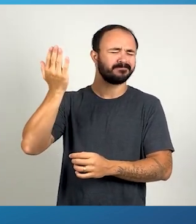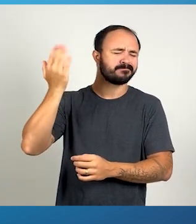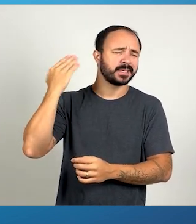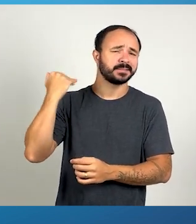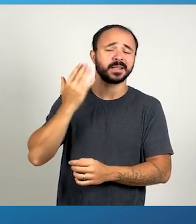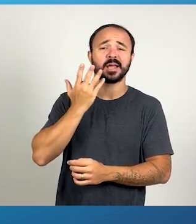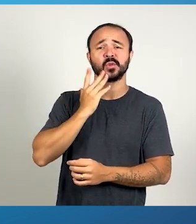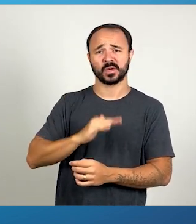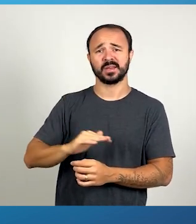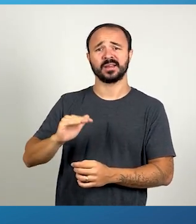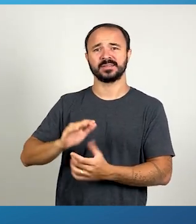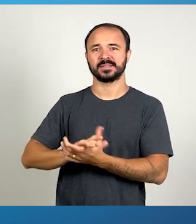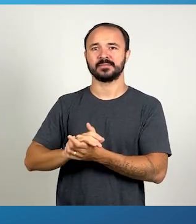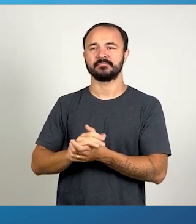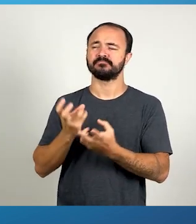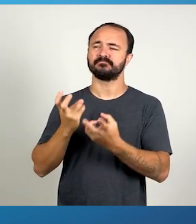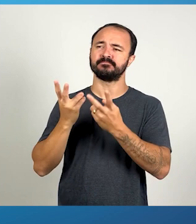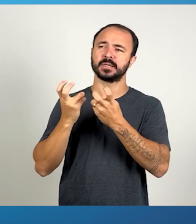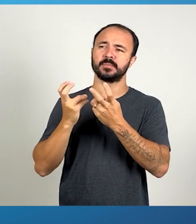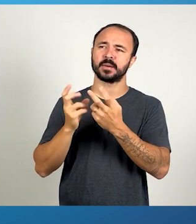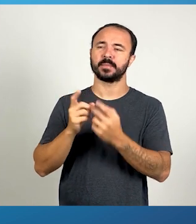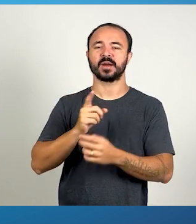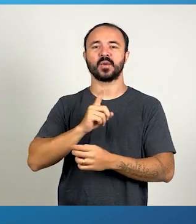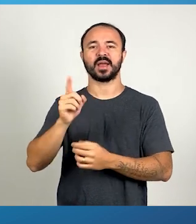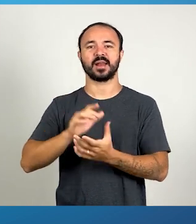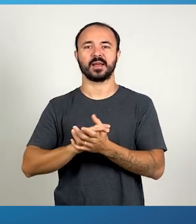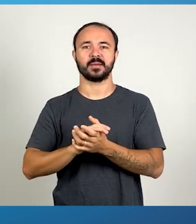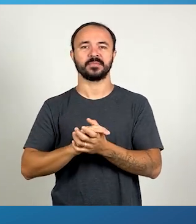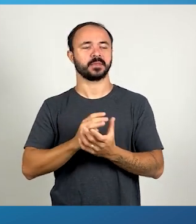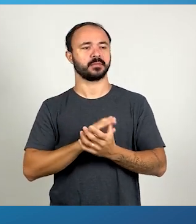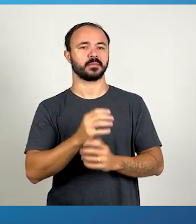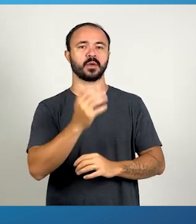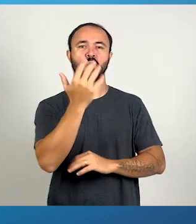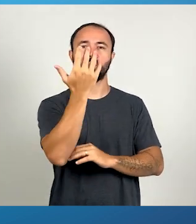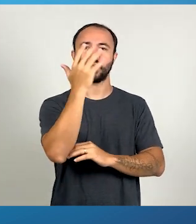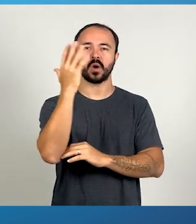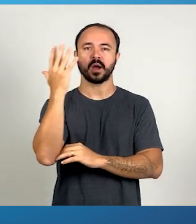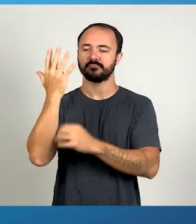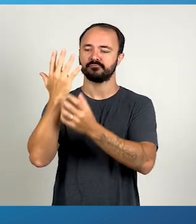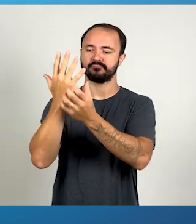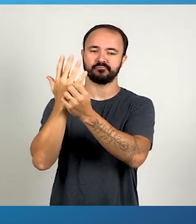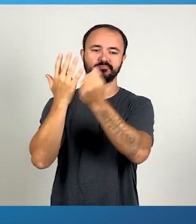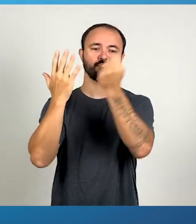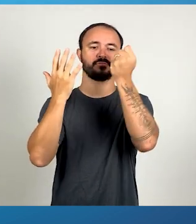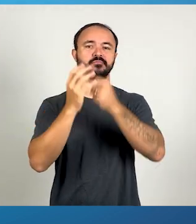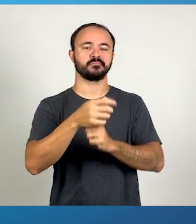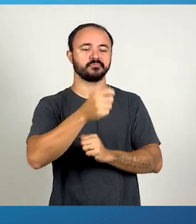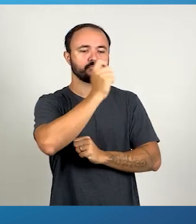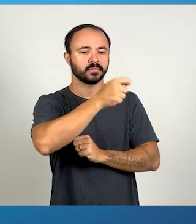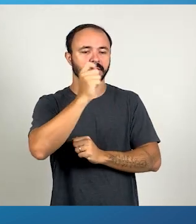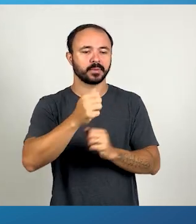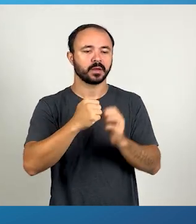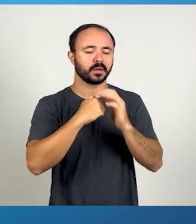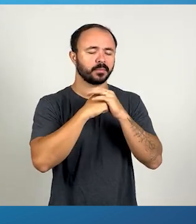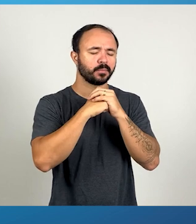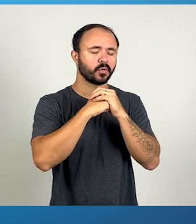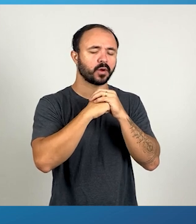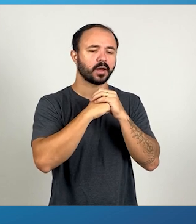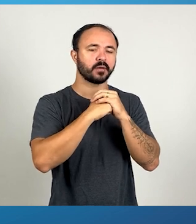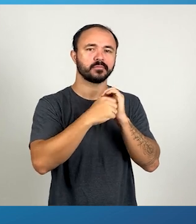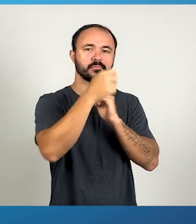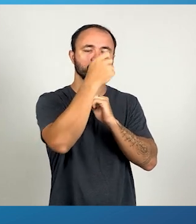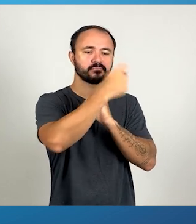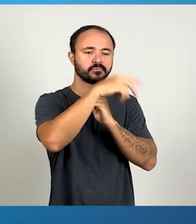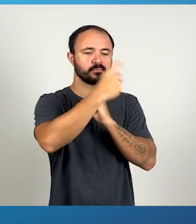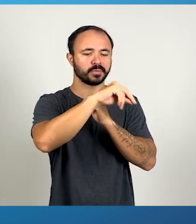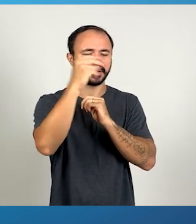né, aquelas rezas com folhas e água para ajudar, a dar mais ânimo para crianças e tudo, as